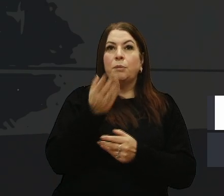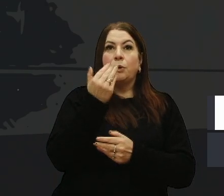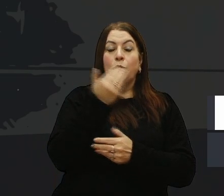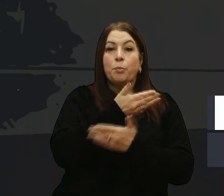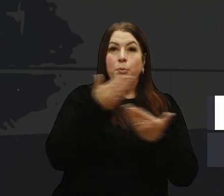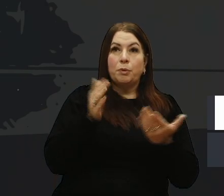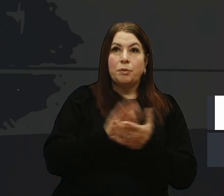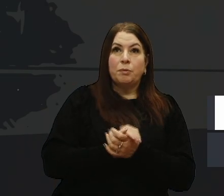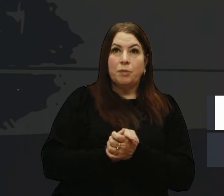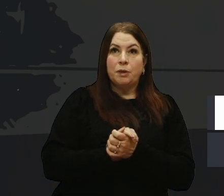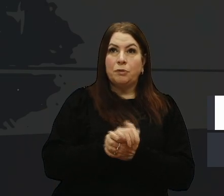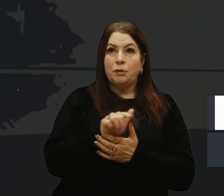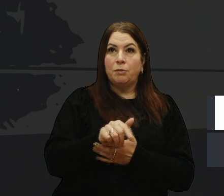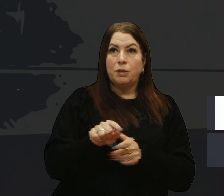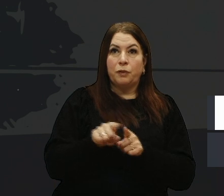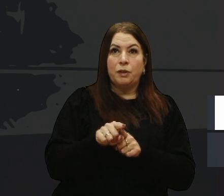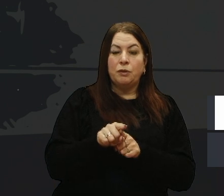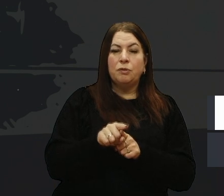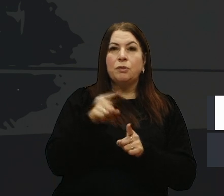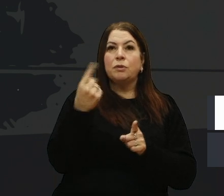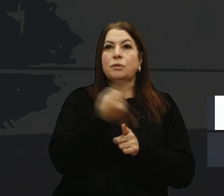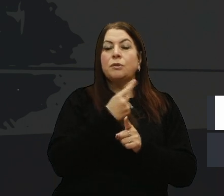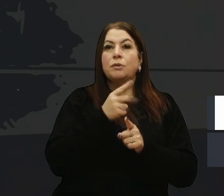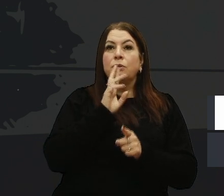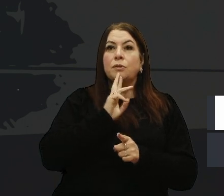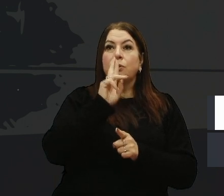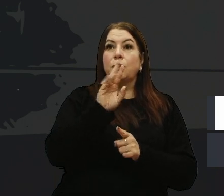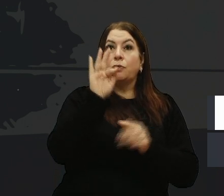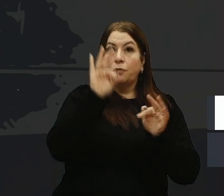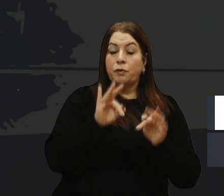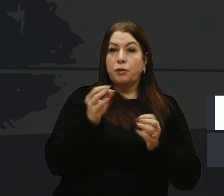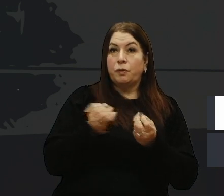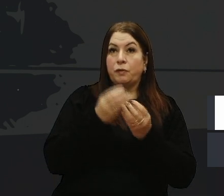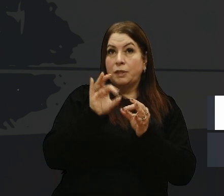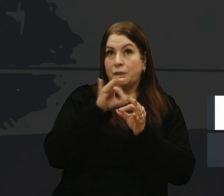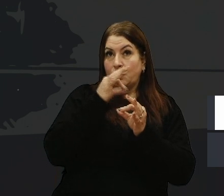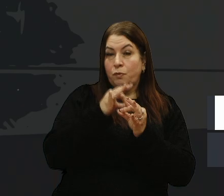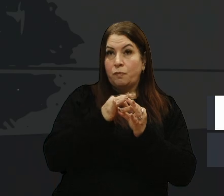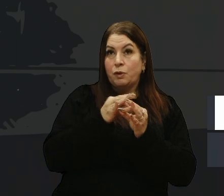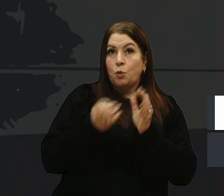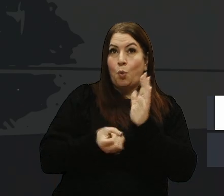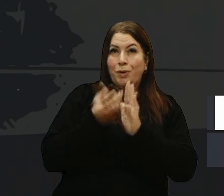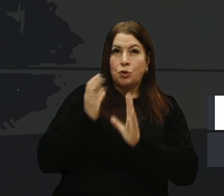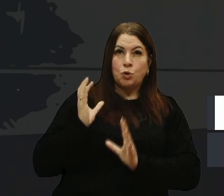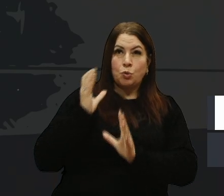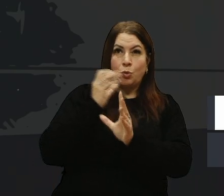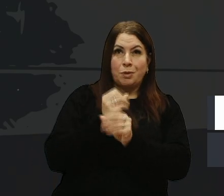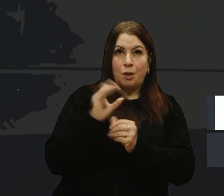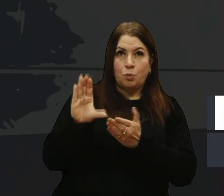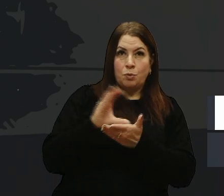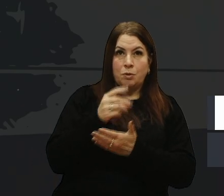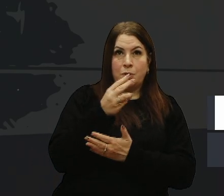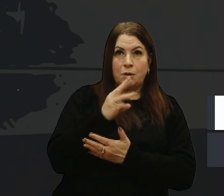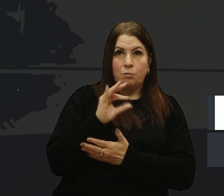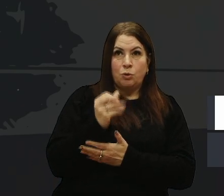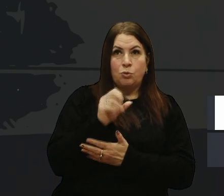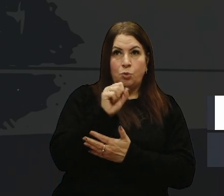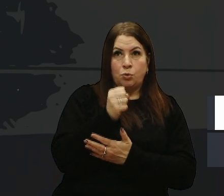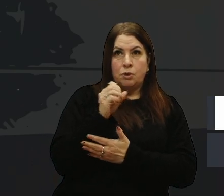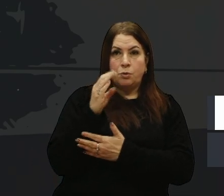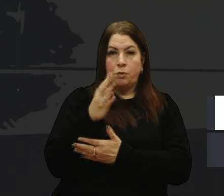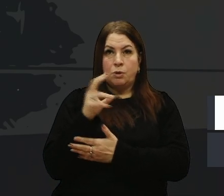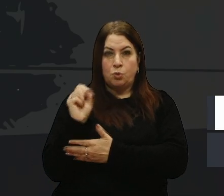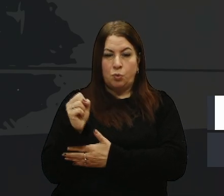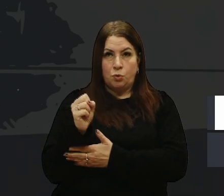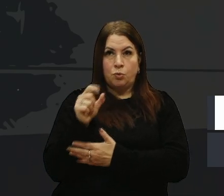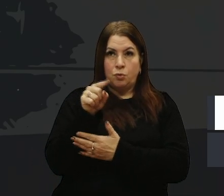refeições. Aí nós temos o resultado final da Festa da Uva, então a origem total de recursos 3.848.000,